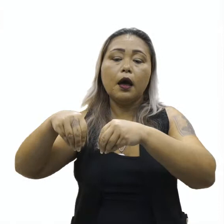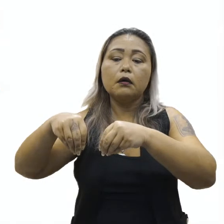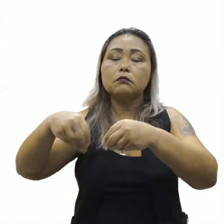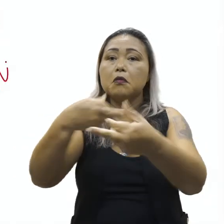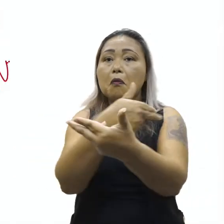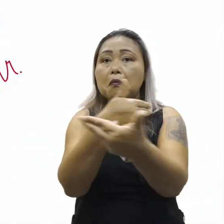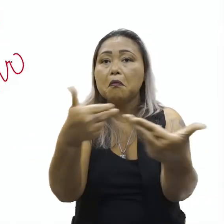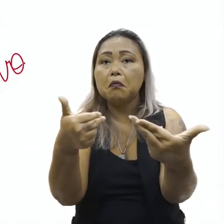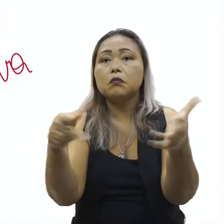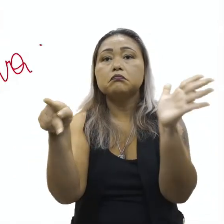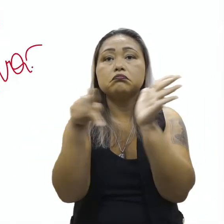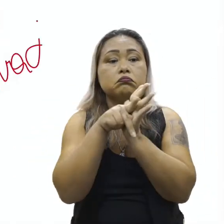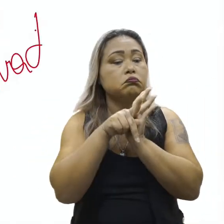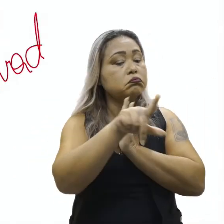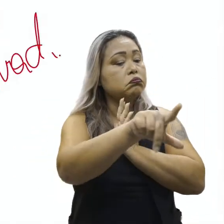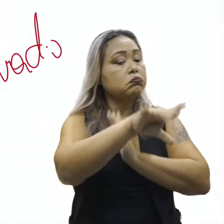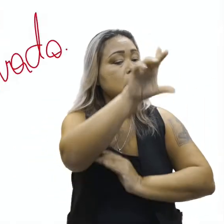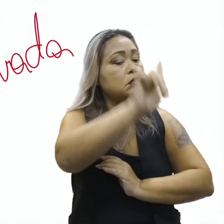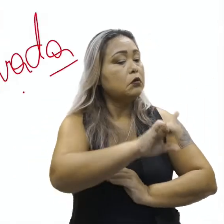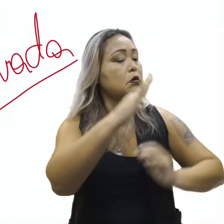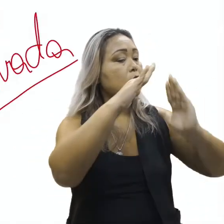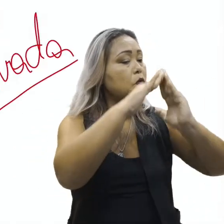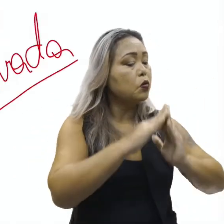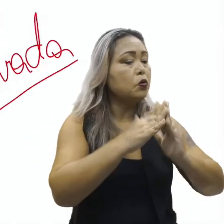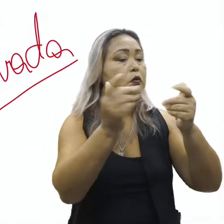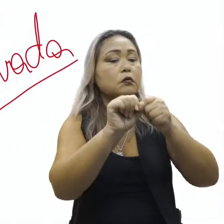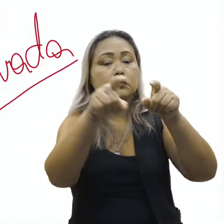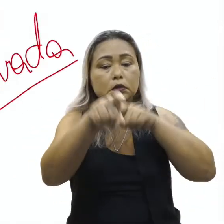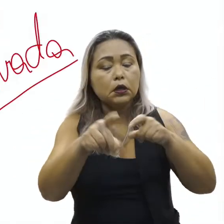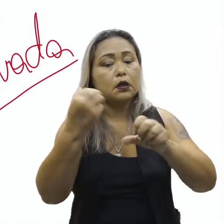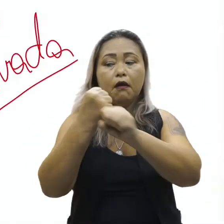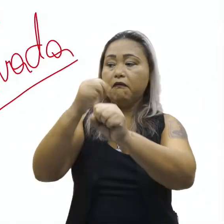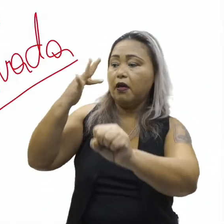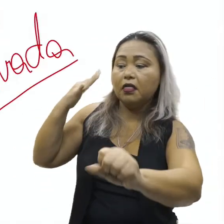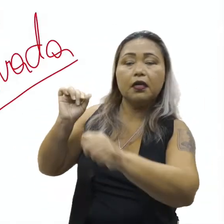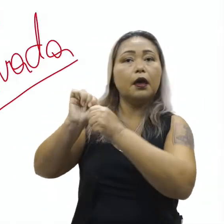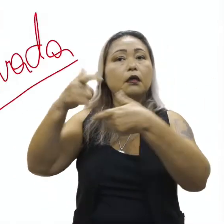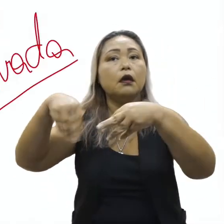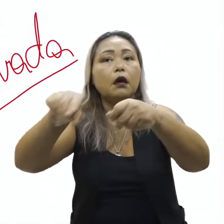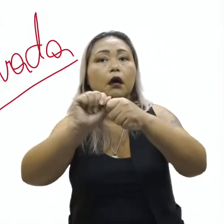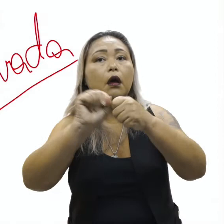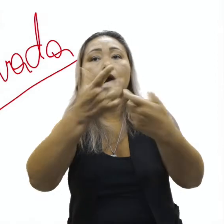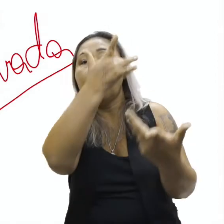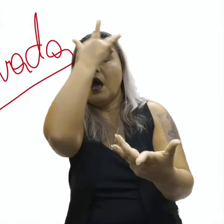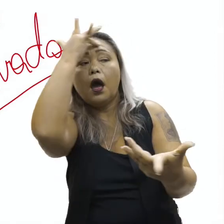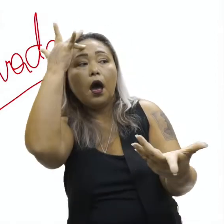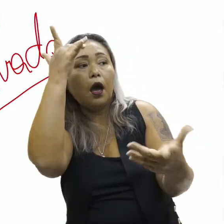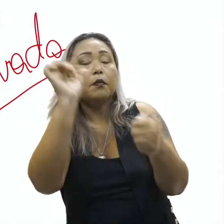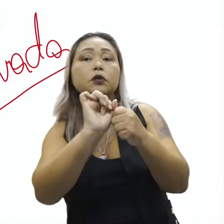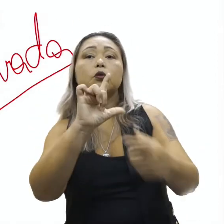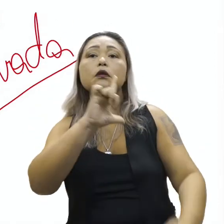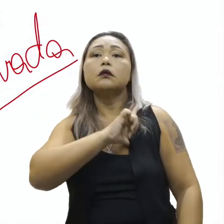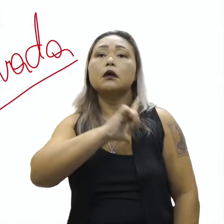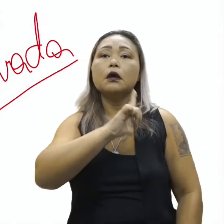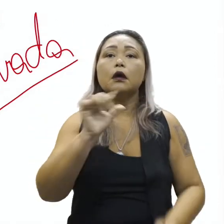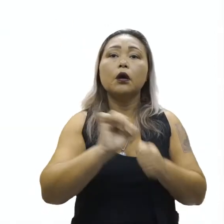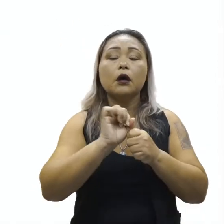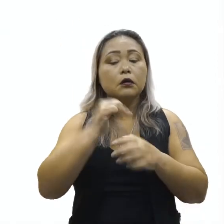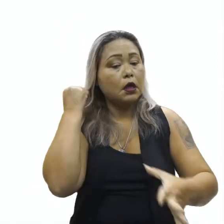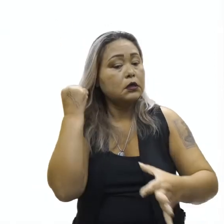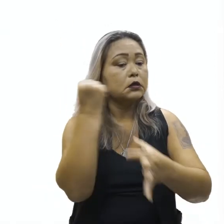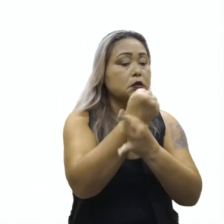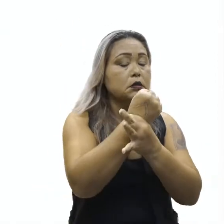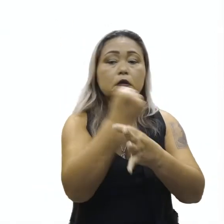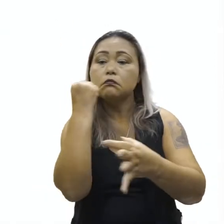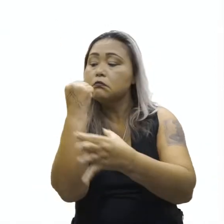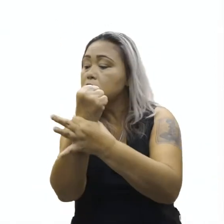seja, cada um tem o direito a ter a sua casa, o seu sítio, a sua fazenda, que as pessoas deveriam ter essa segurança,